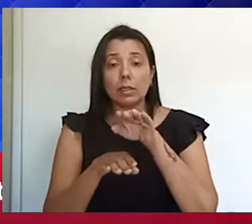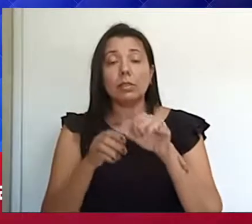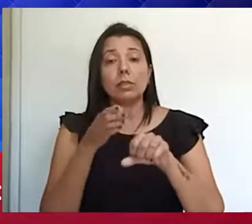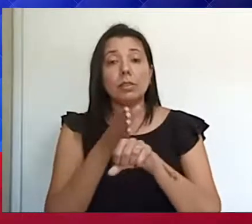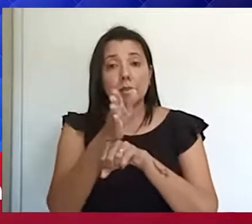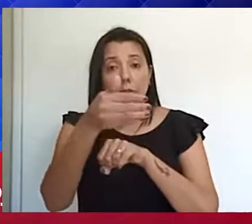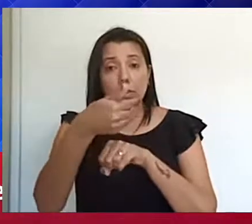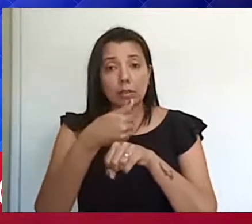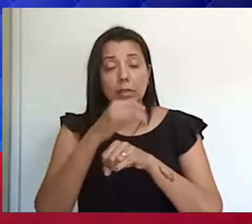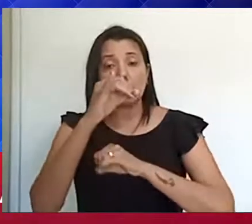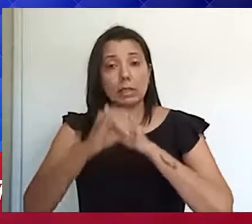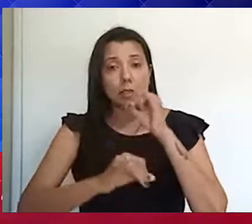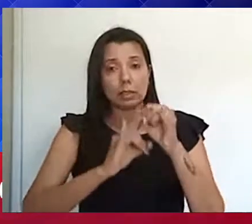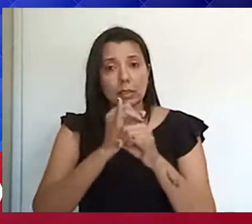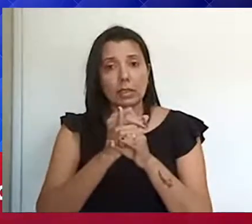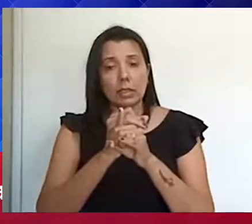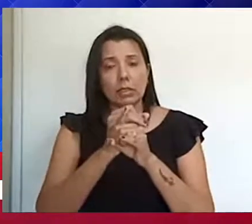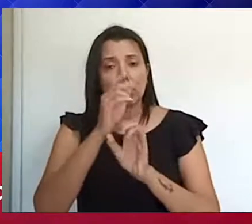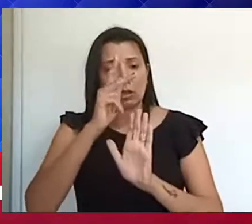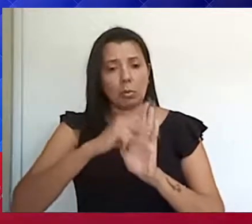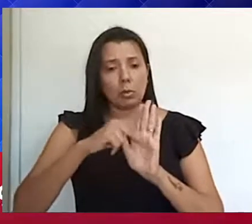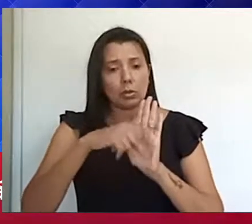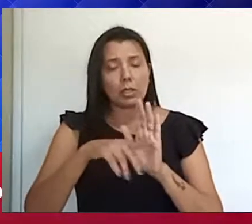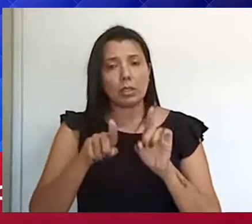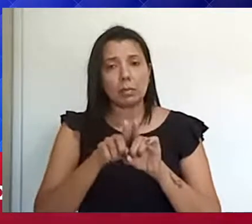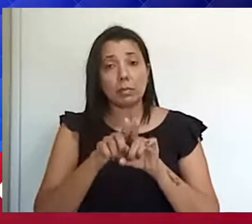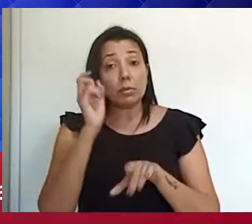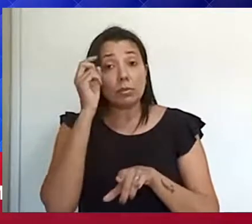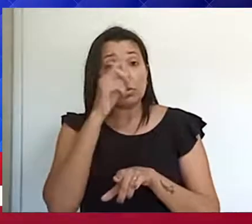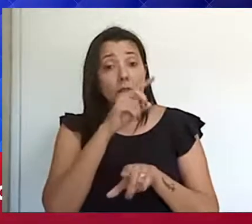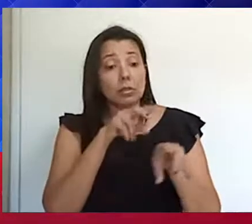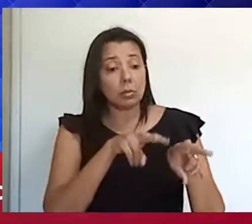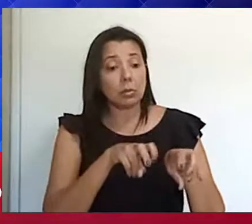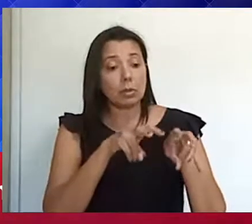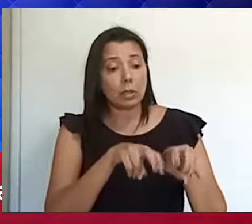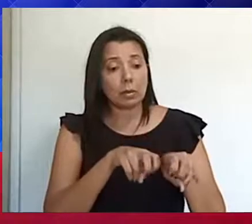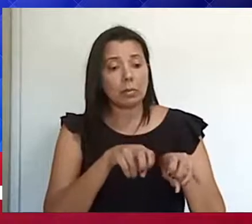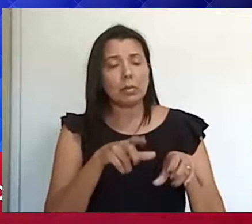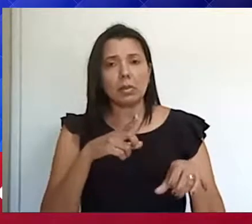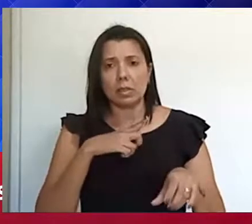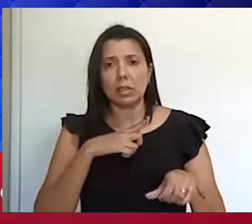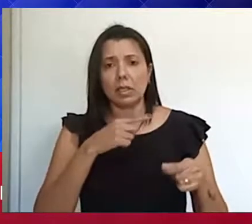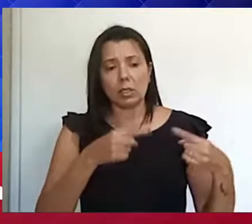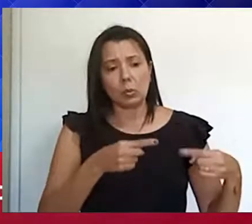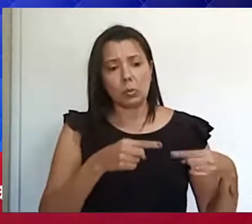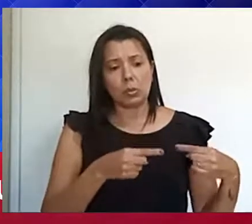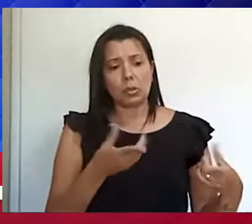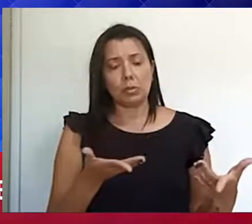projeto viável para o campo, inclusive, né? Tem se discutido isso?